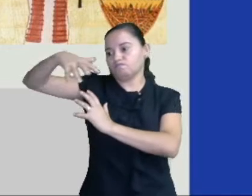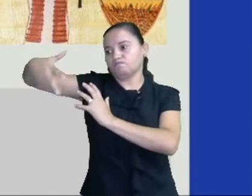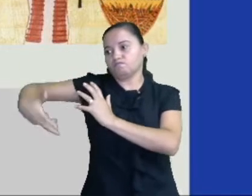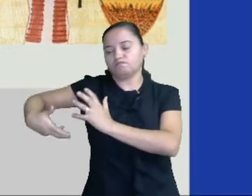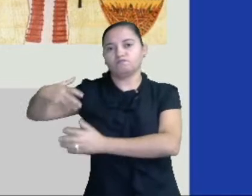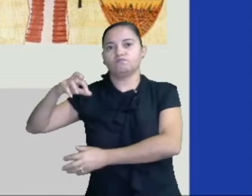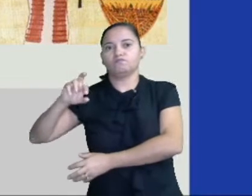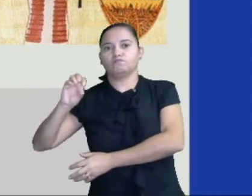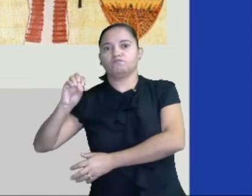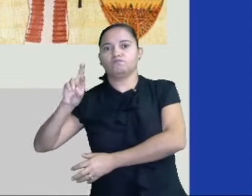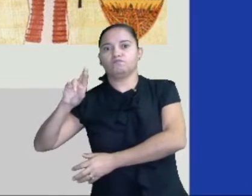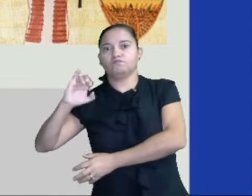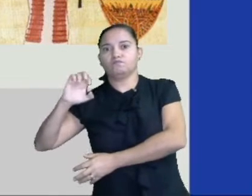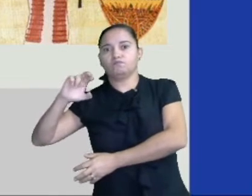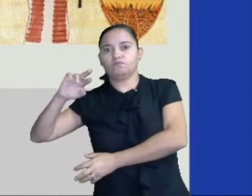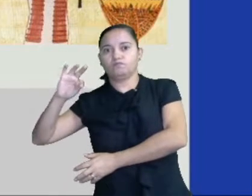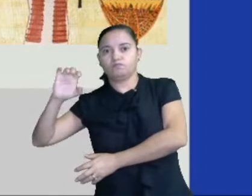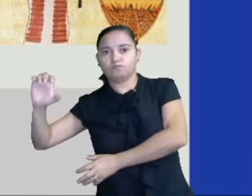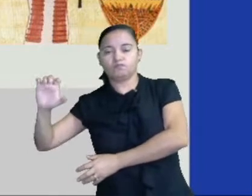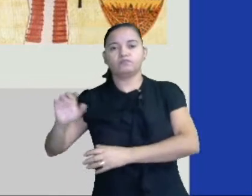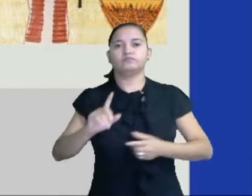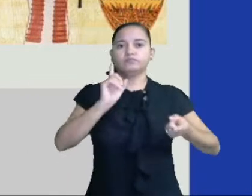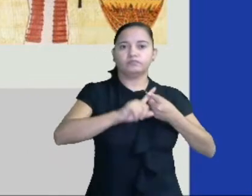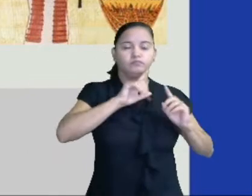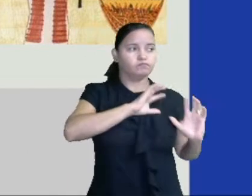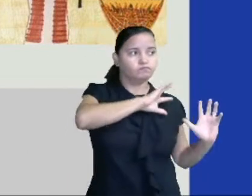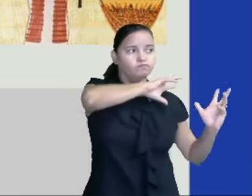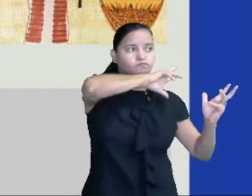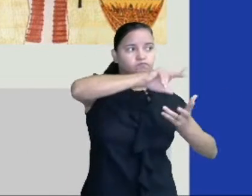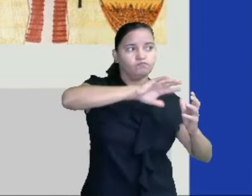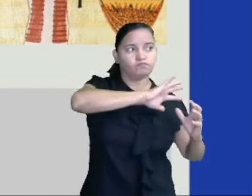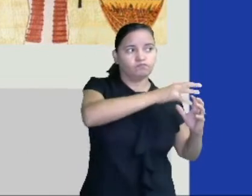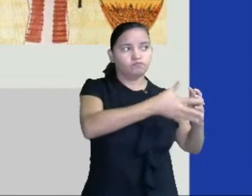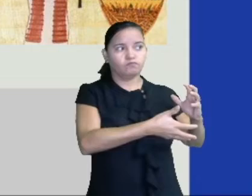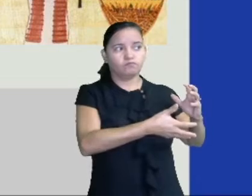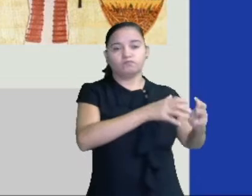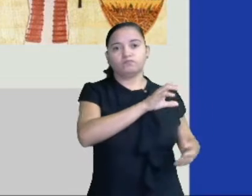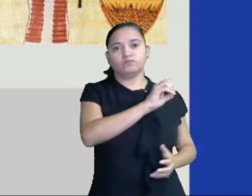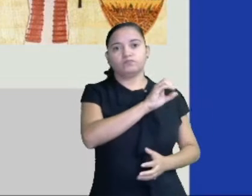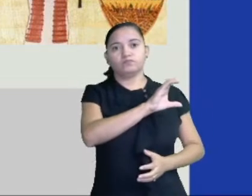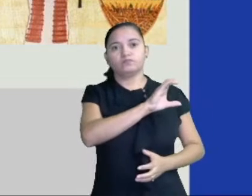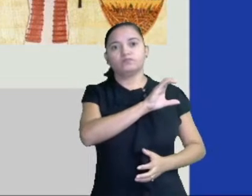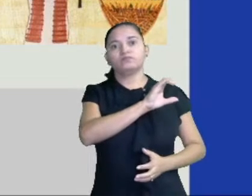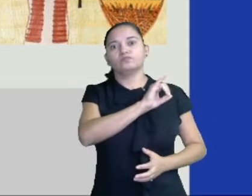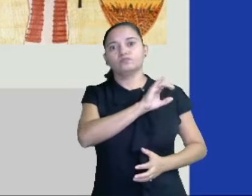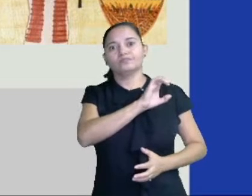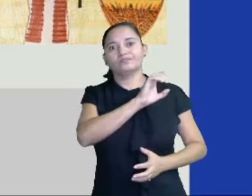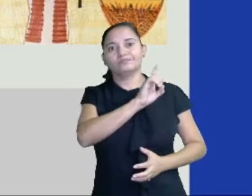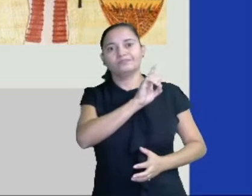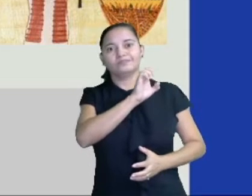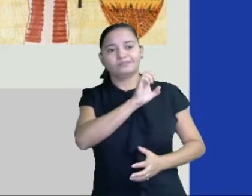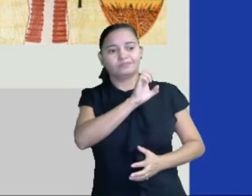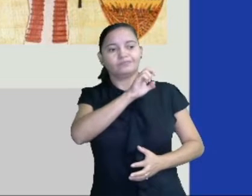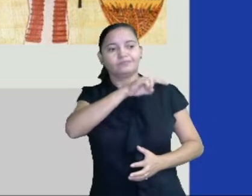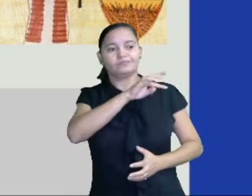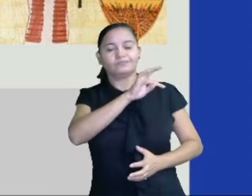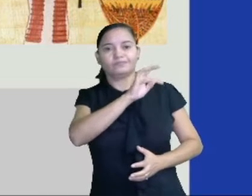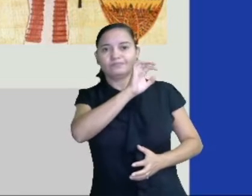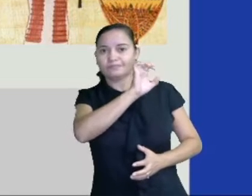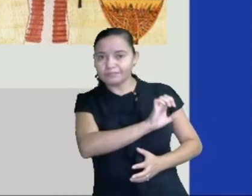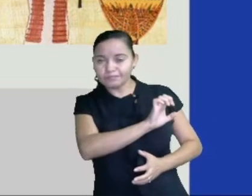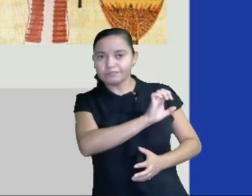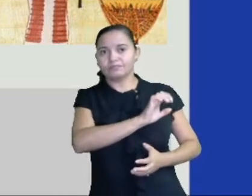entanto, as sociedades que mais se destacaram, seja pela sua história, seja pelo seu